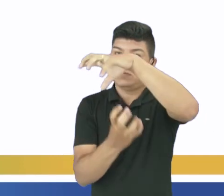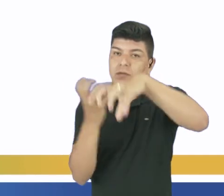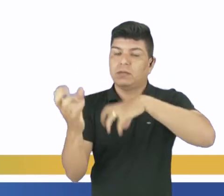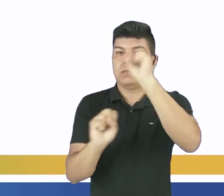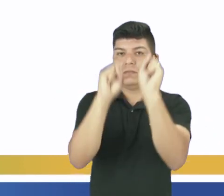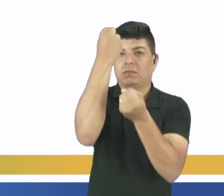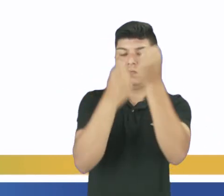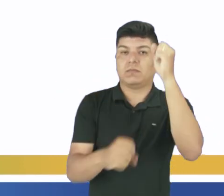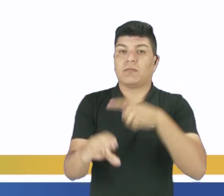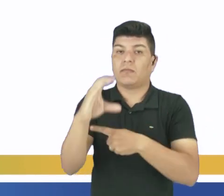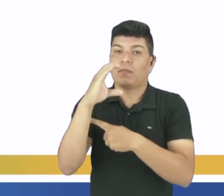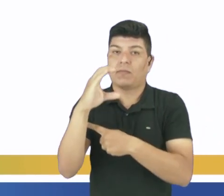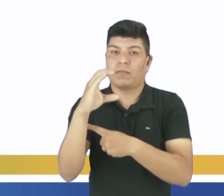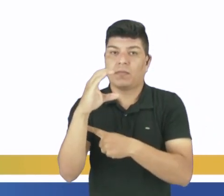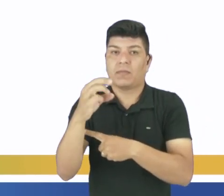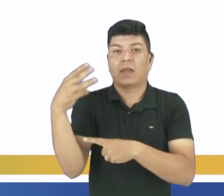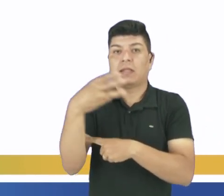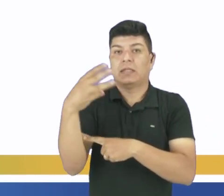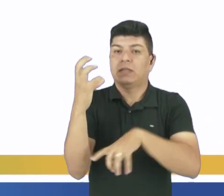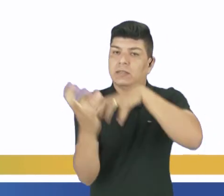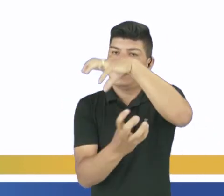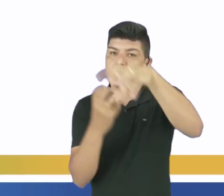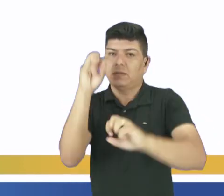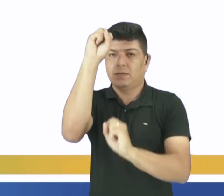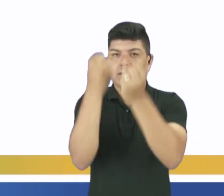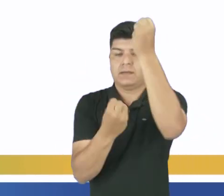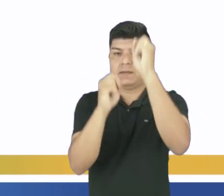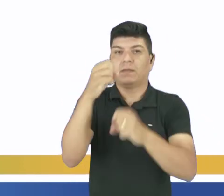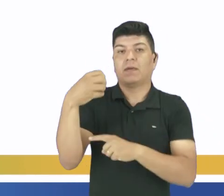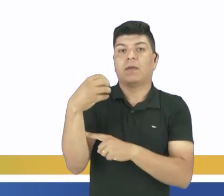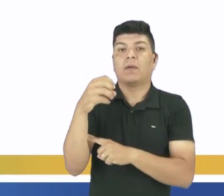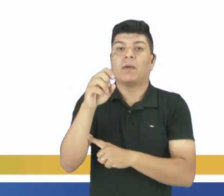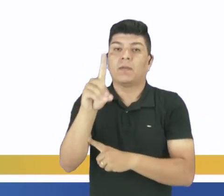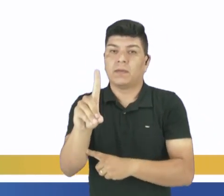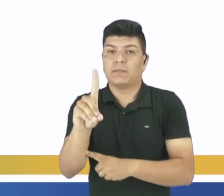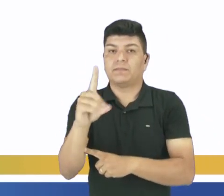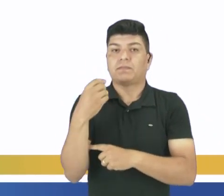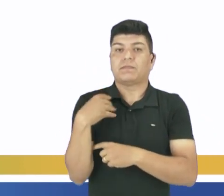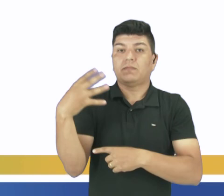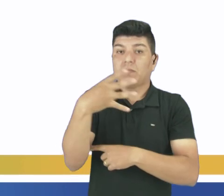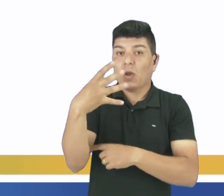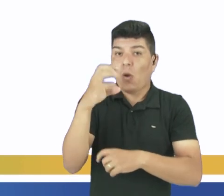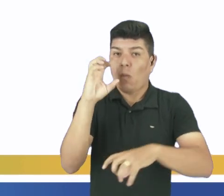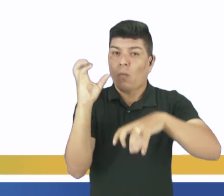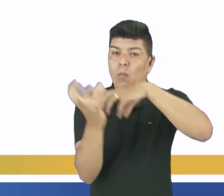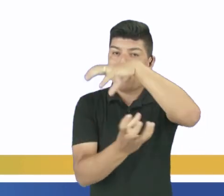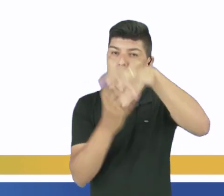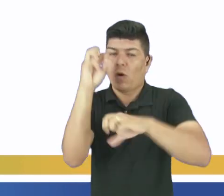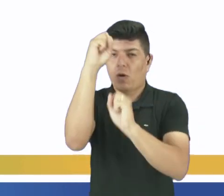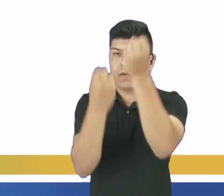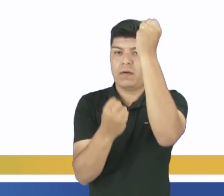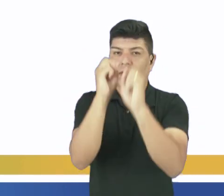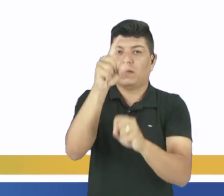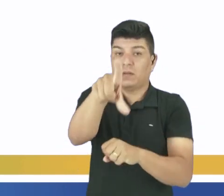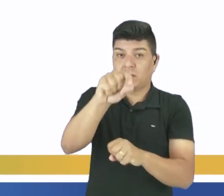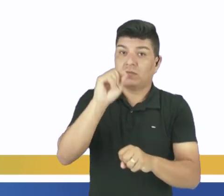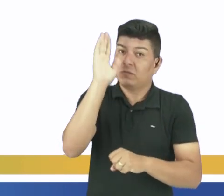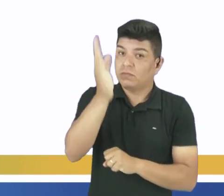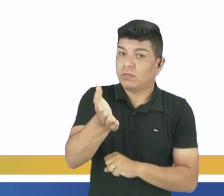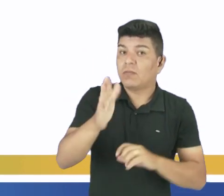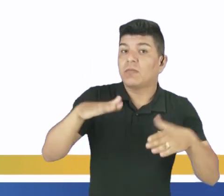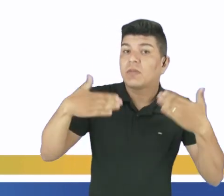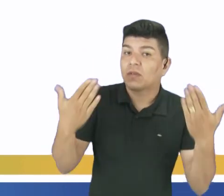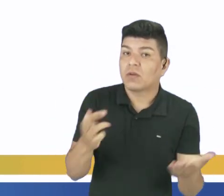revolução industrial. Letra C, terceira revolução industrial. Ou letra D, quarta revolução industrial. Fez a sua escolha